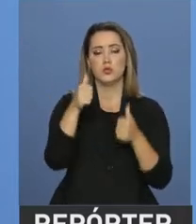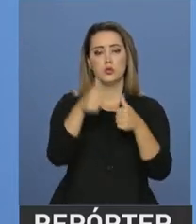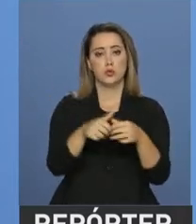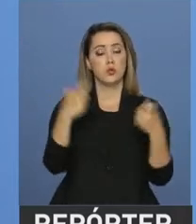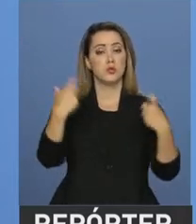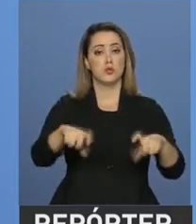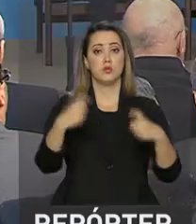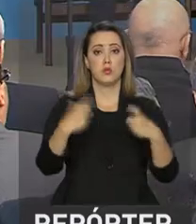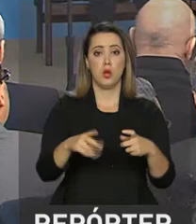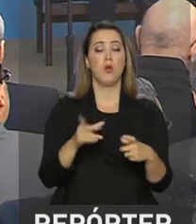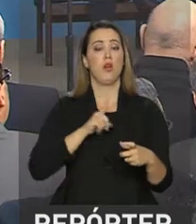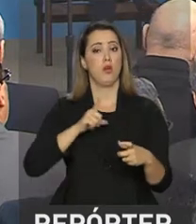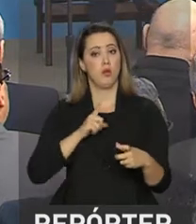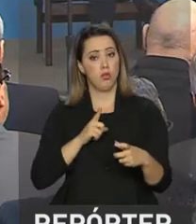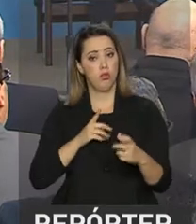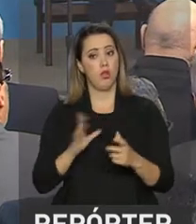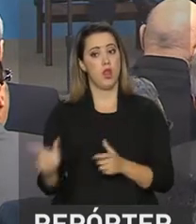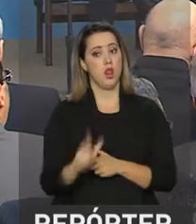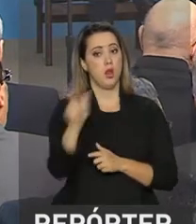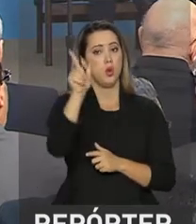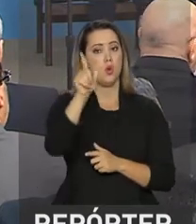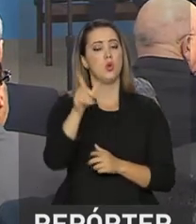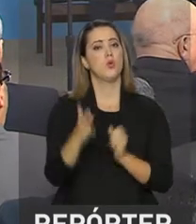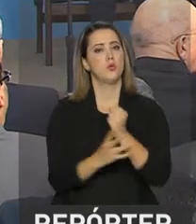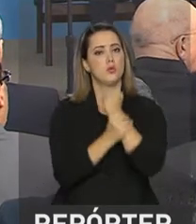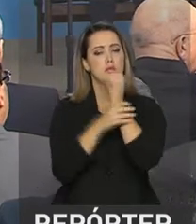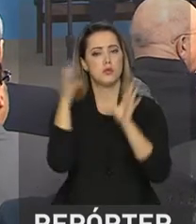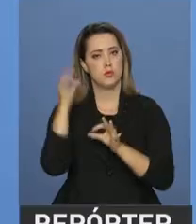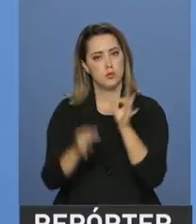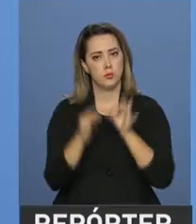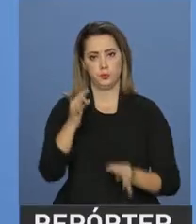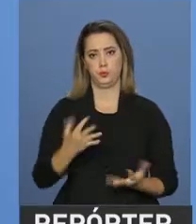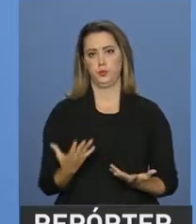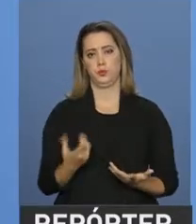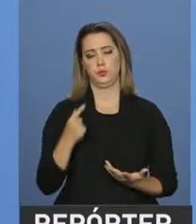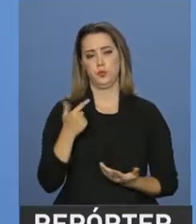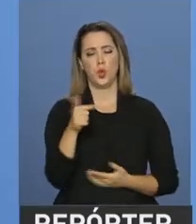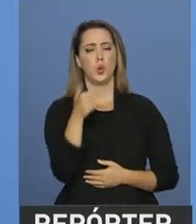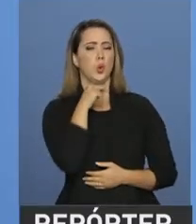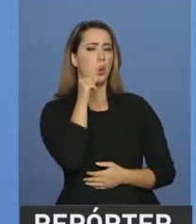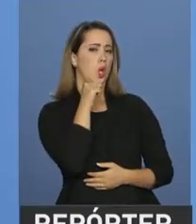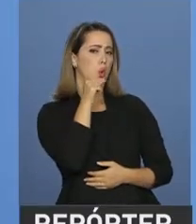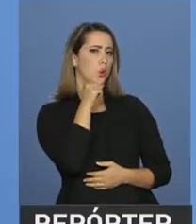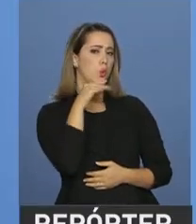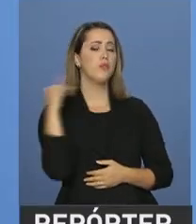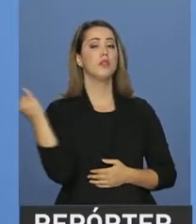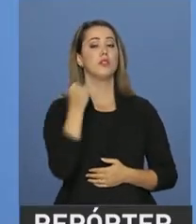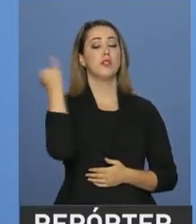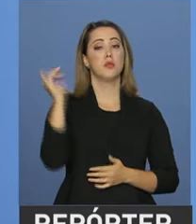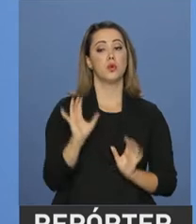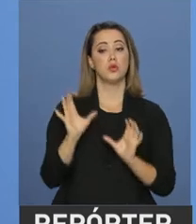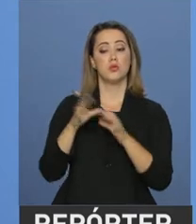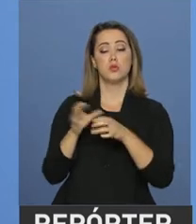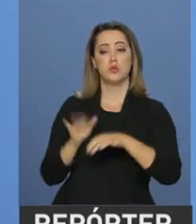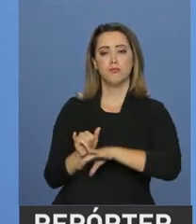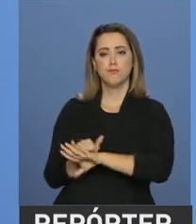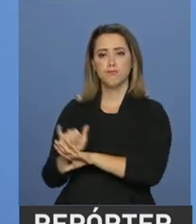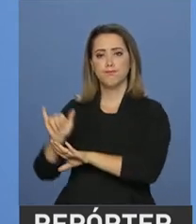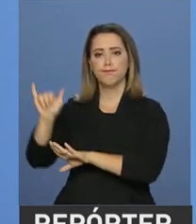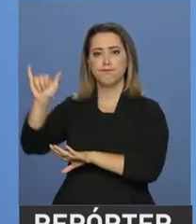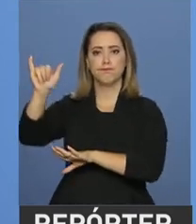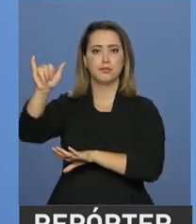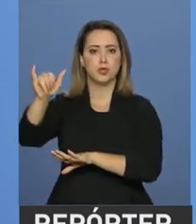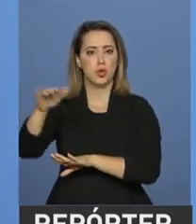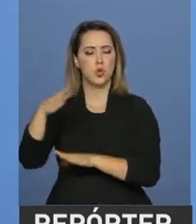lugar estável e seguro uma dúvida sobre a importância da economia de qualquer